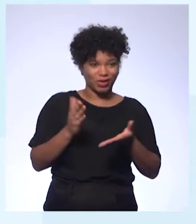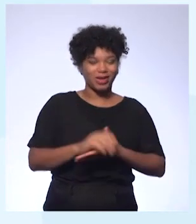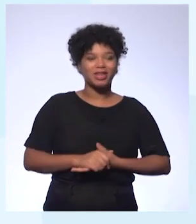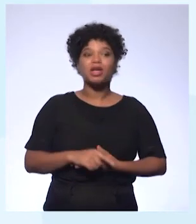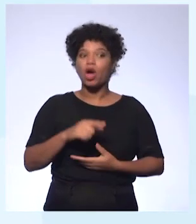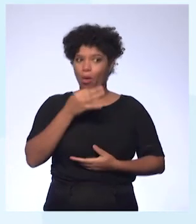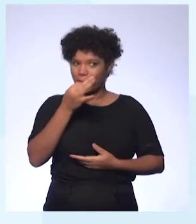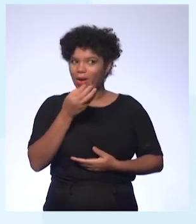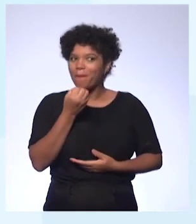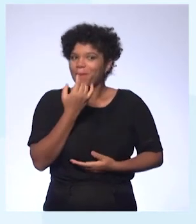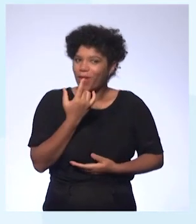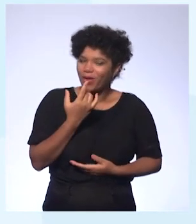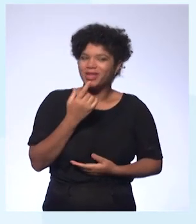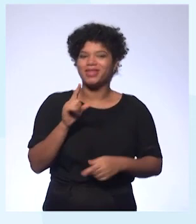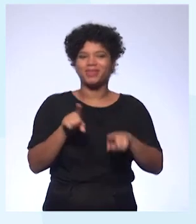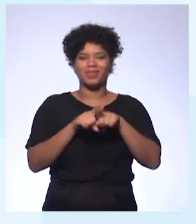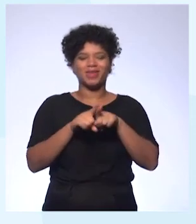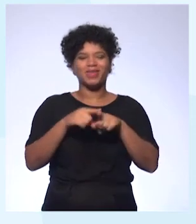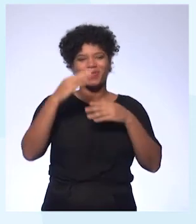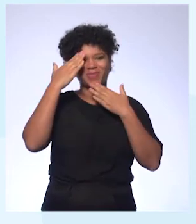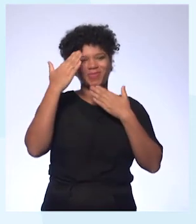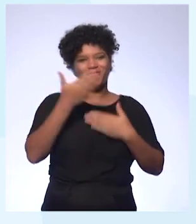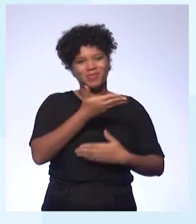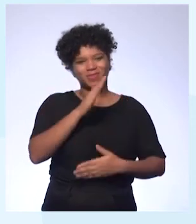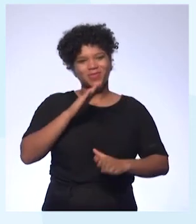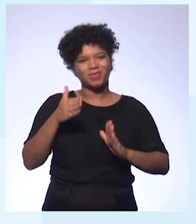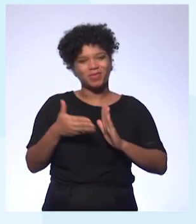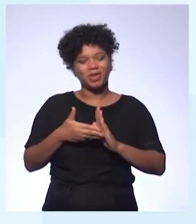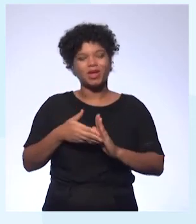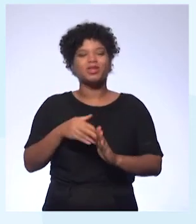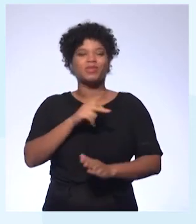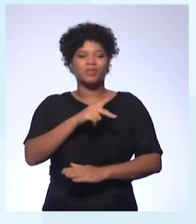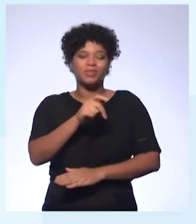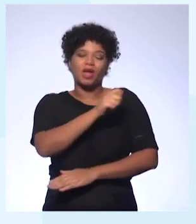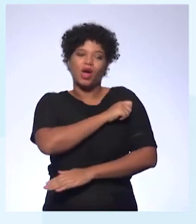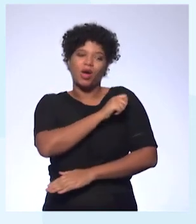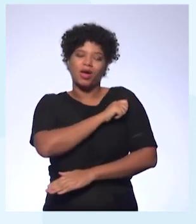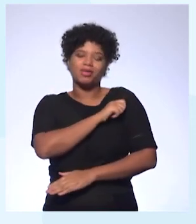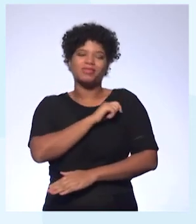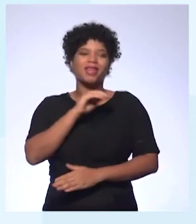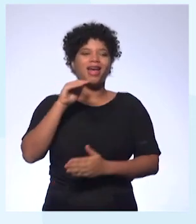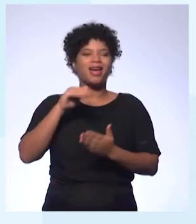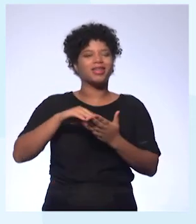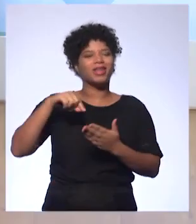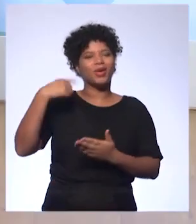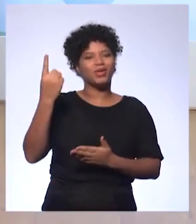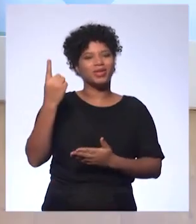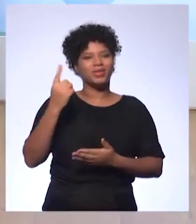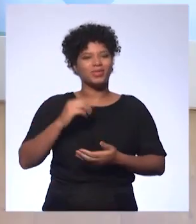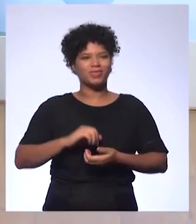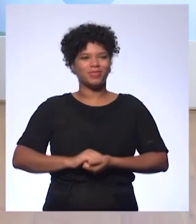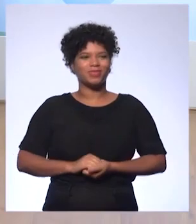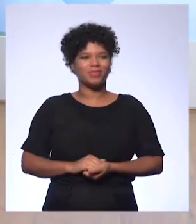seus comentários, ok? Muito obrigada a todos, professores e alunos. A gente se vê até a próxima aula.